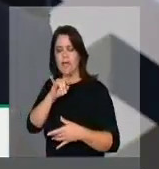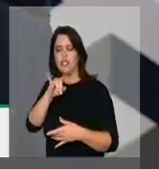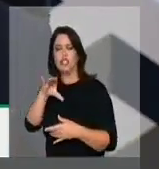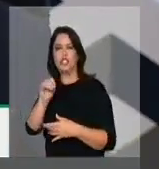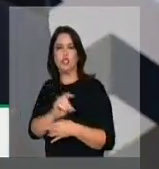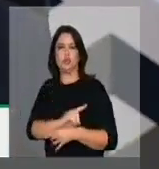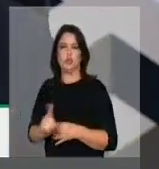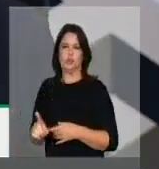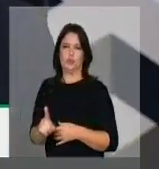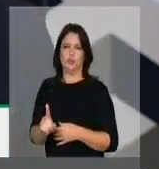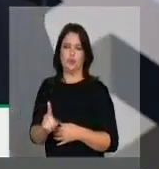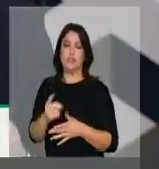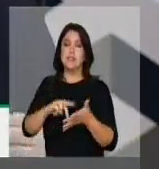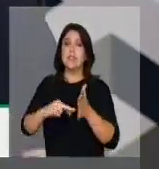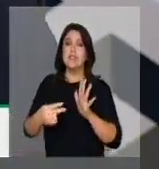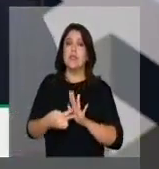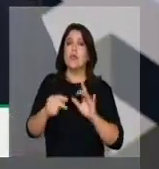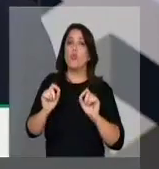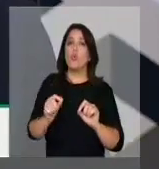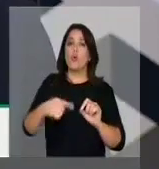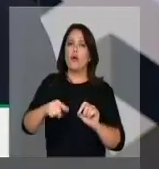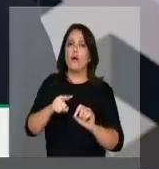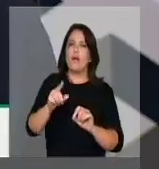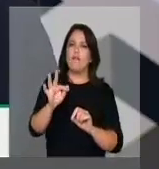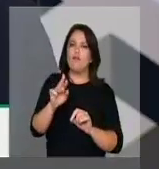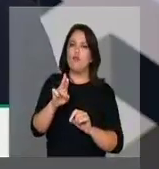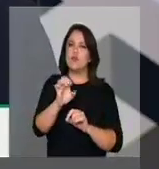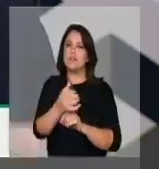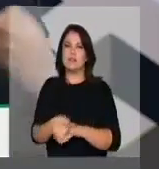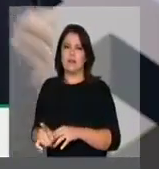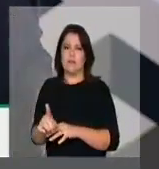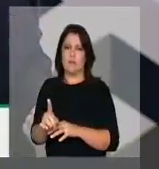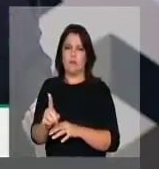dia. Ou seja, as funções